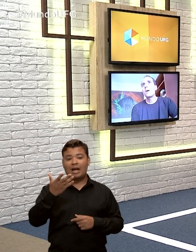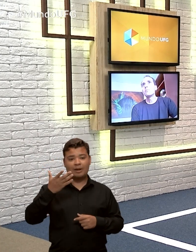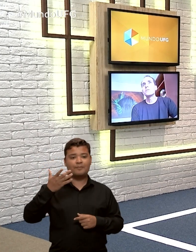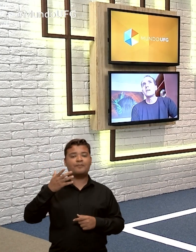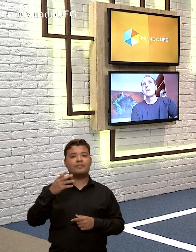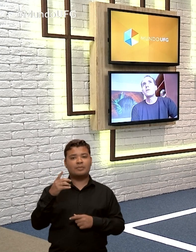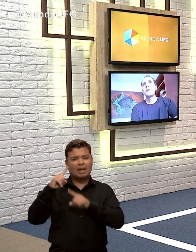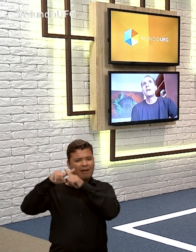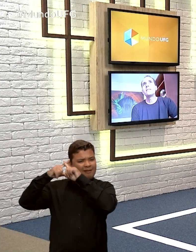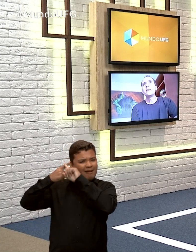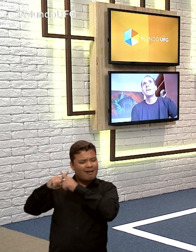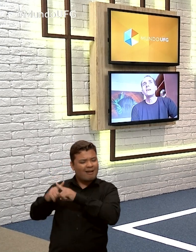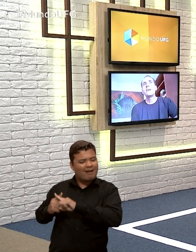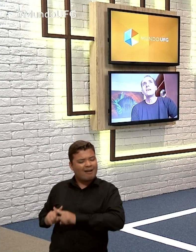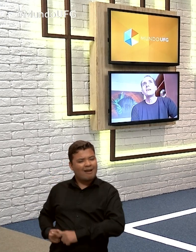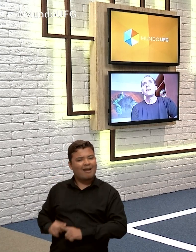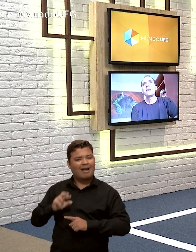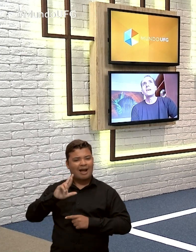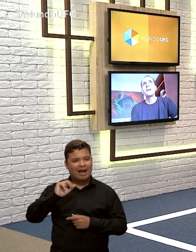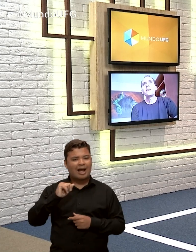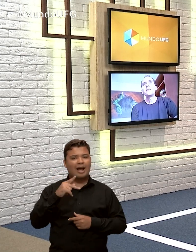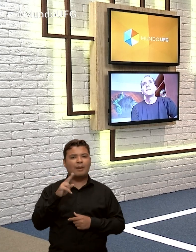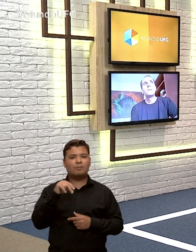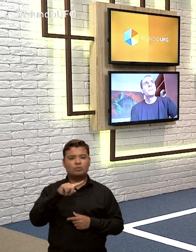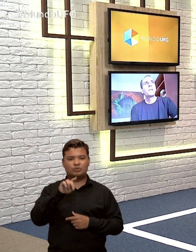Rapunzel, tem